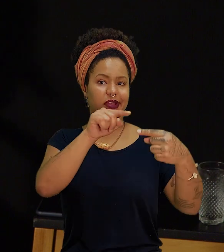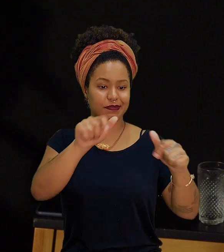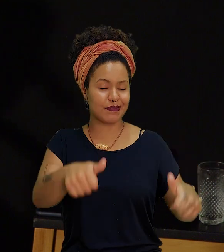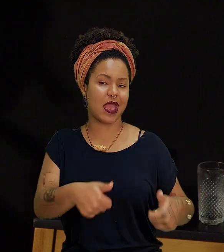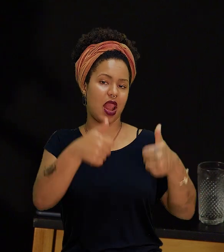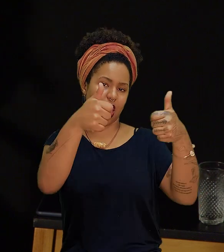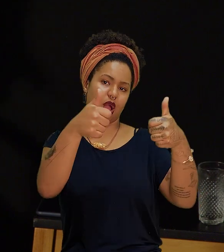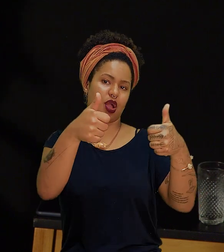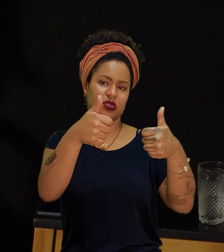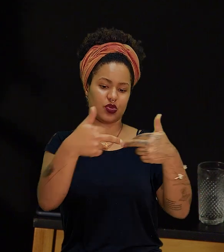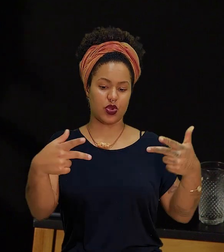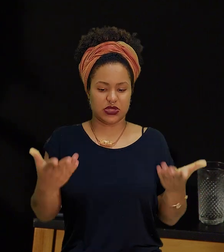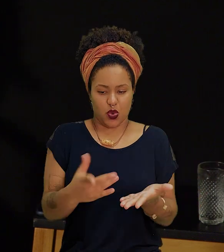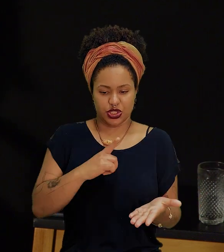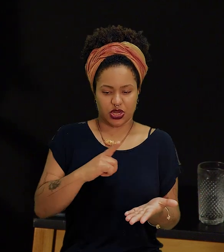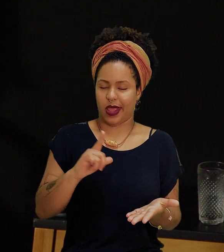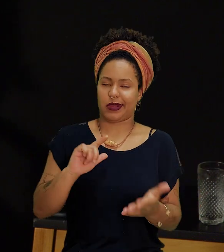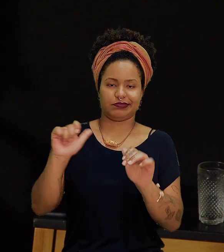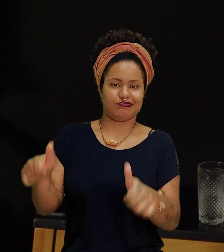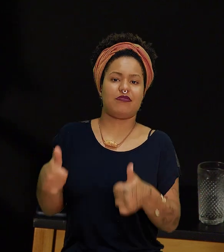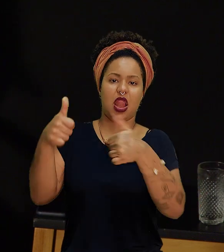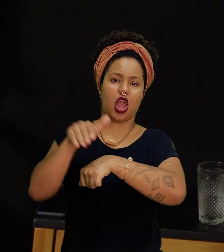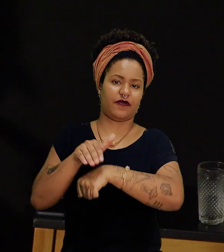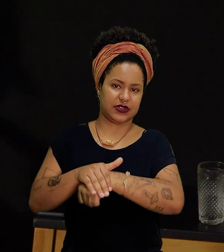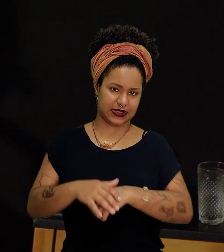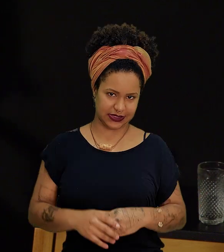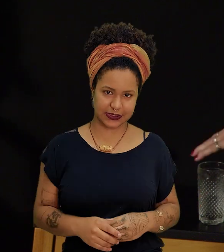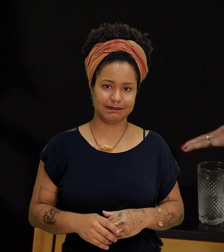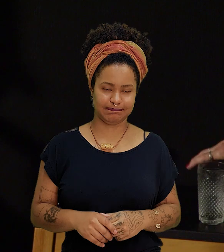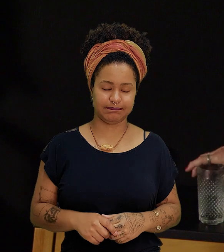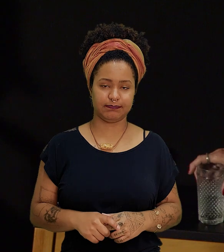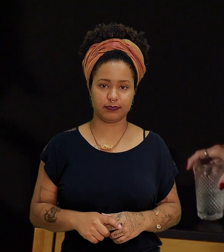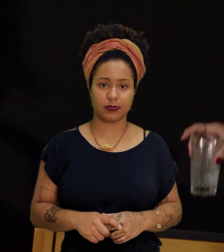alguma coisa melhor do que a que a gente tem hoje, né?